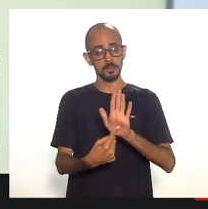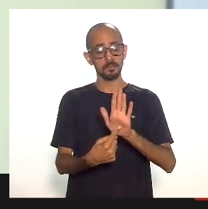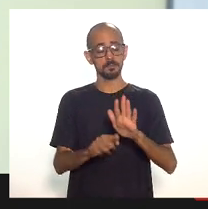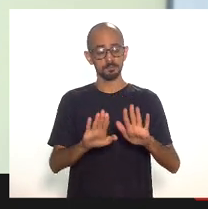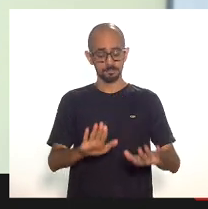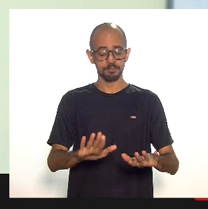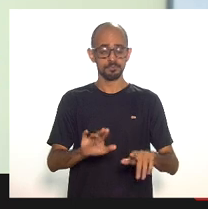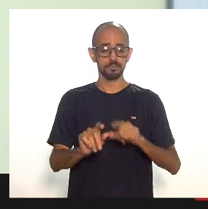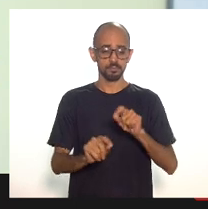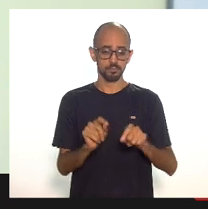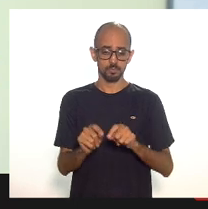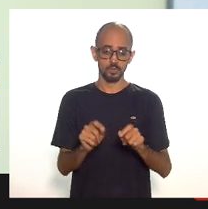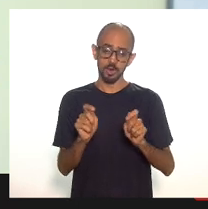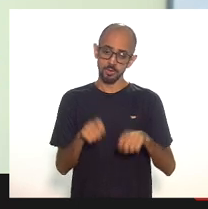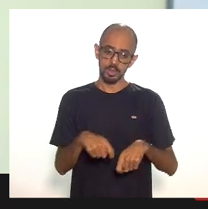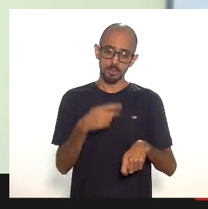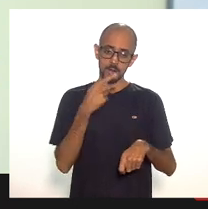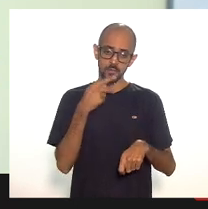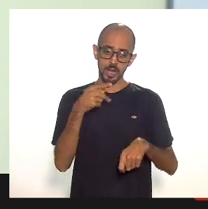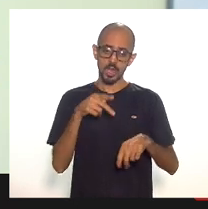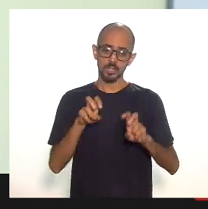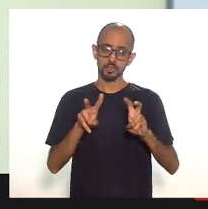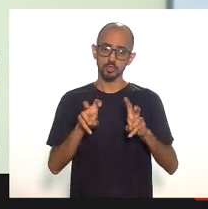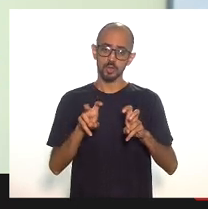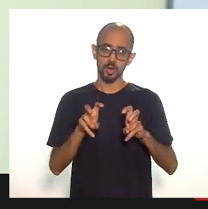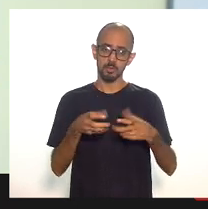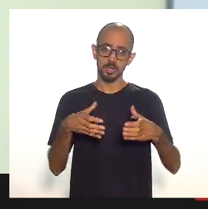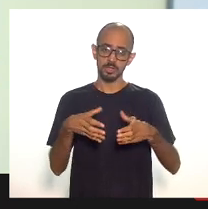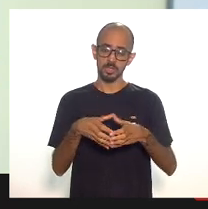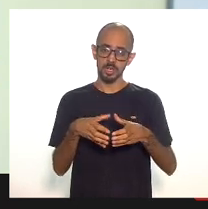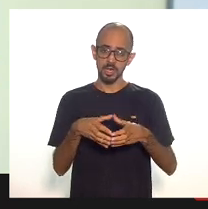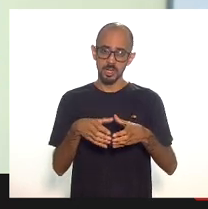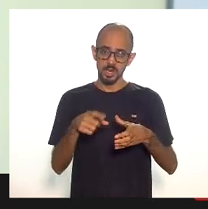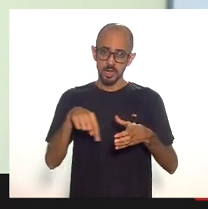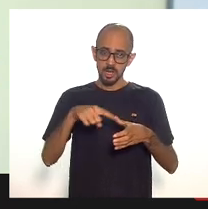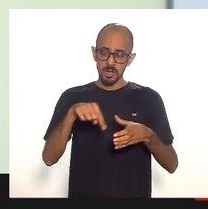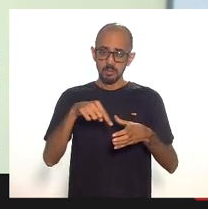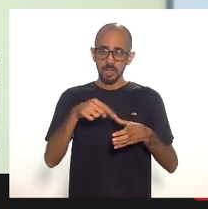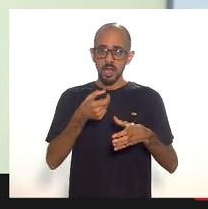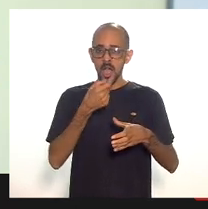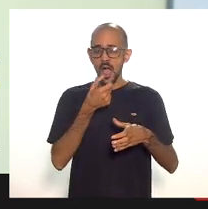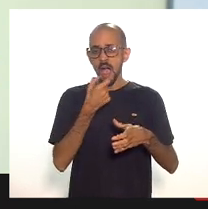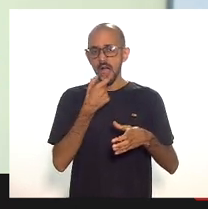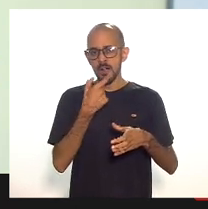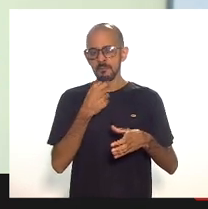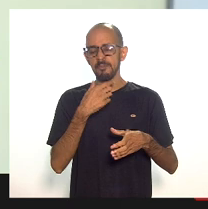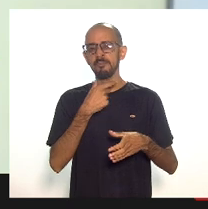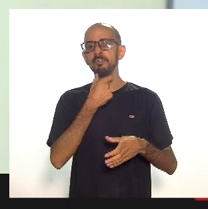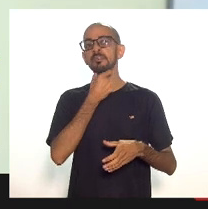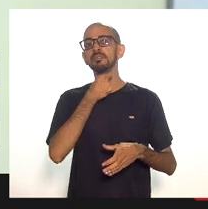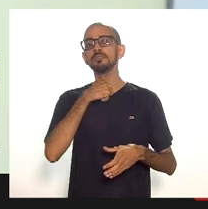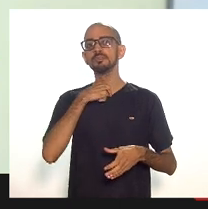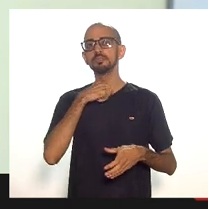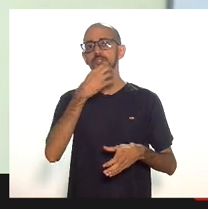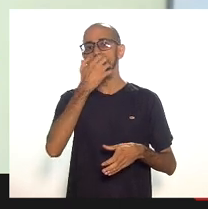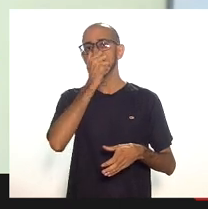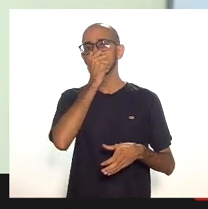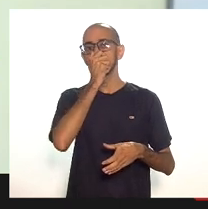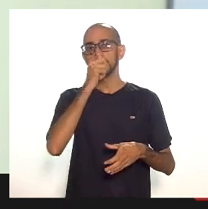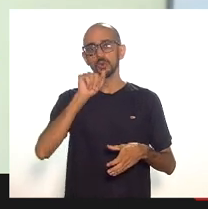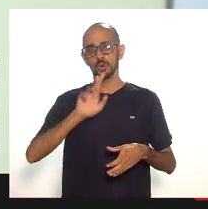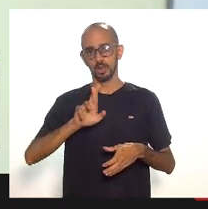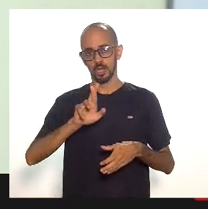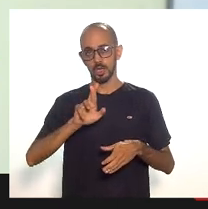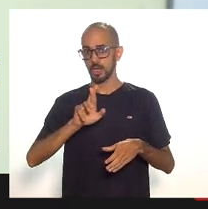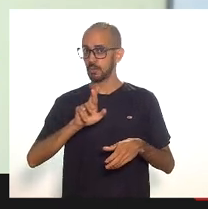Mas é o que eu posso falar sobre kit intubação, porque efetivamente a superintendência não tem nenhuma